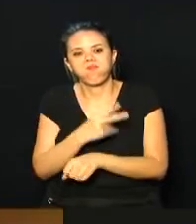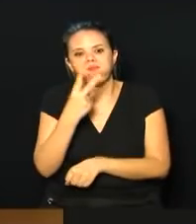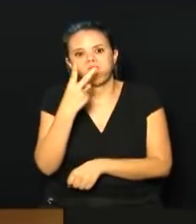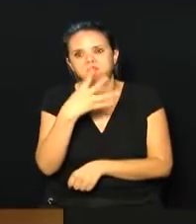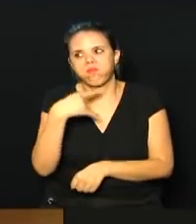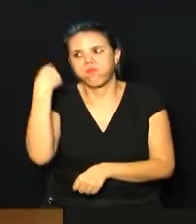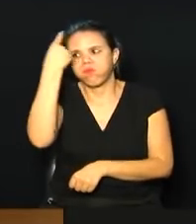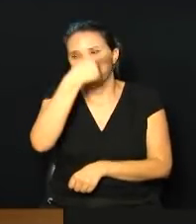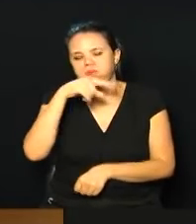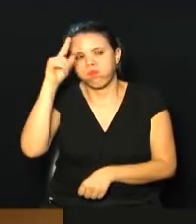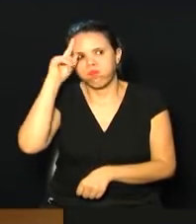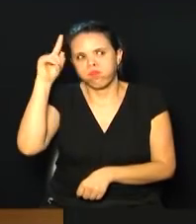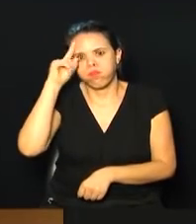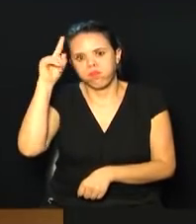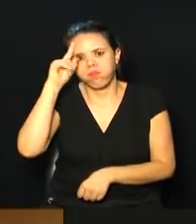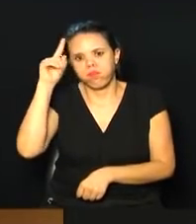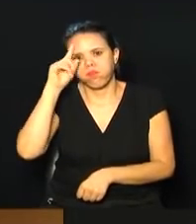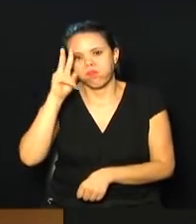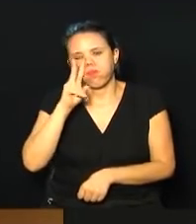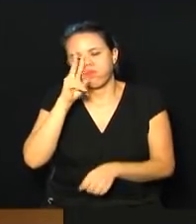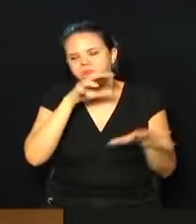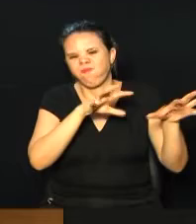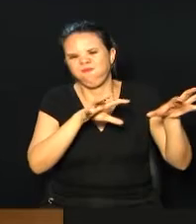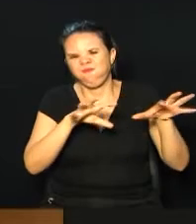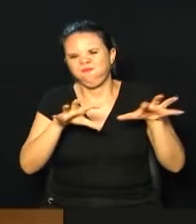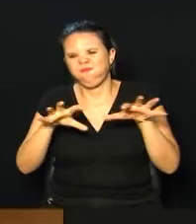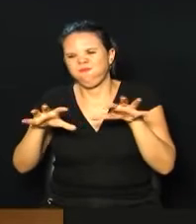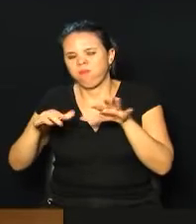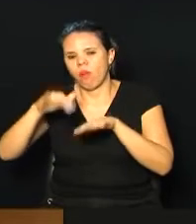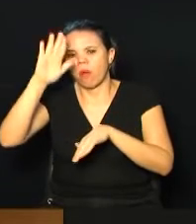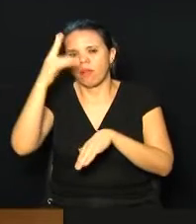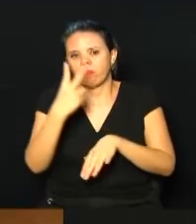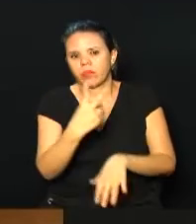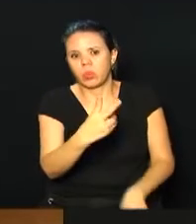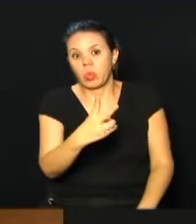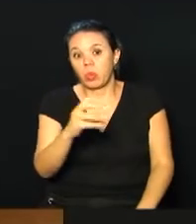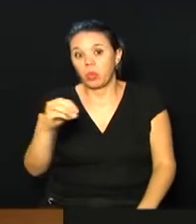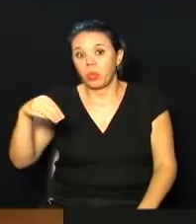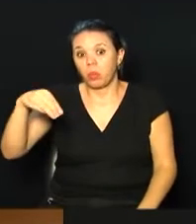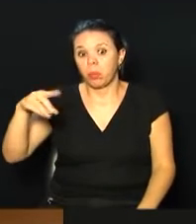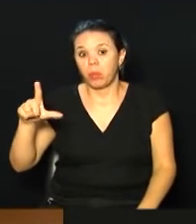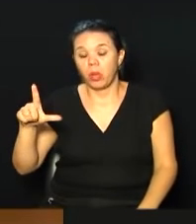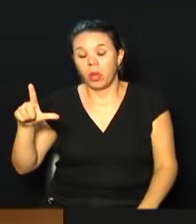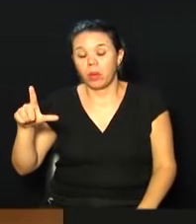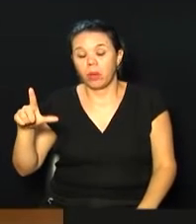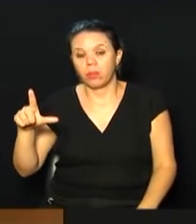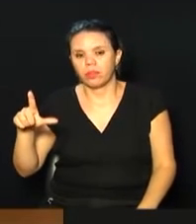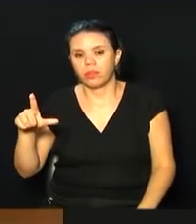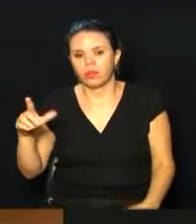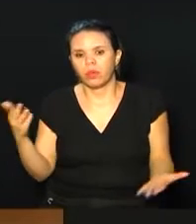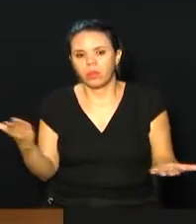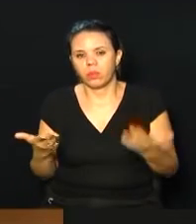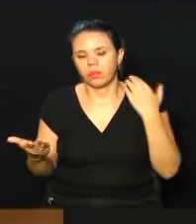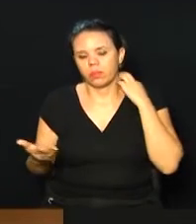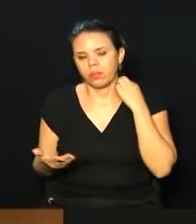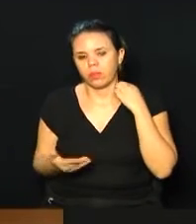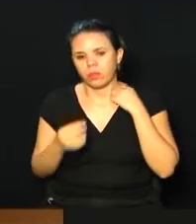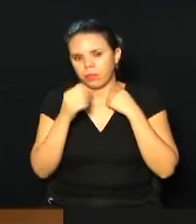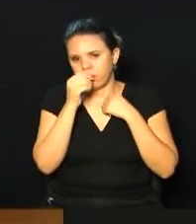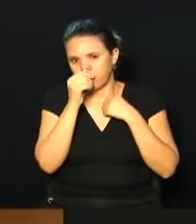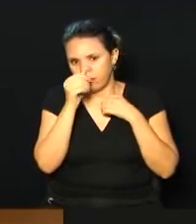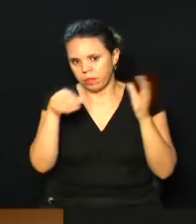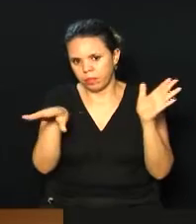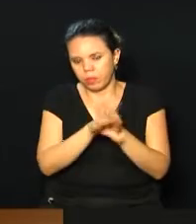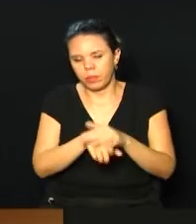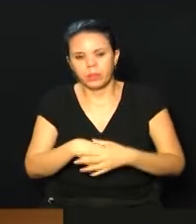24 horas por dia. Choveu mais de 200 milímetros, hoje vai